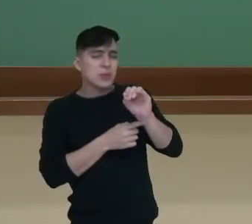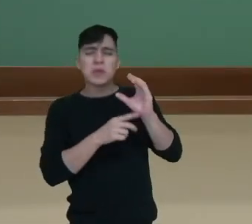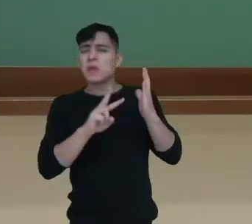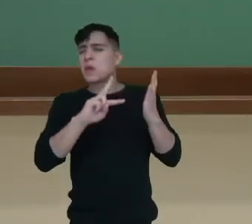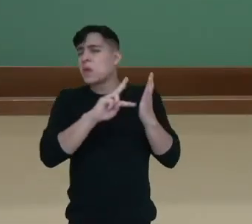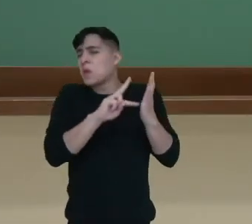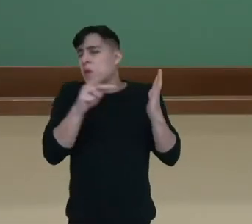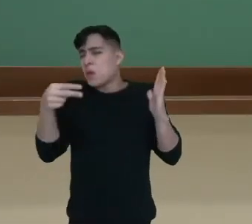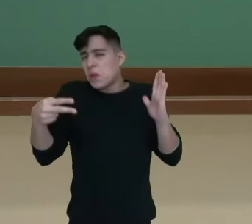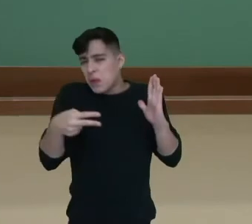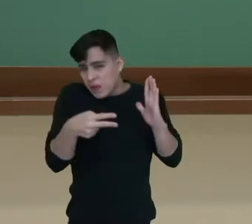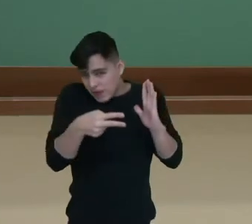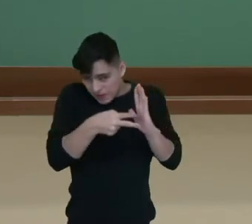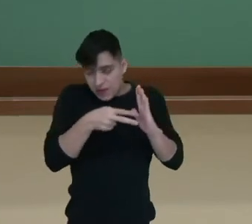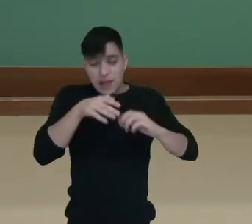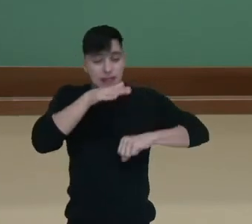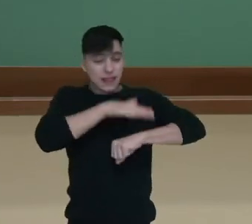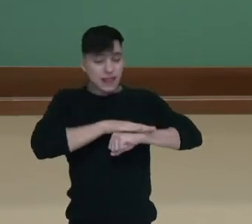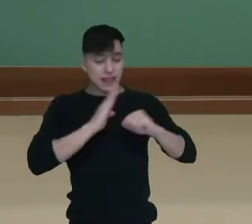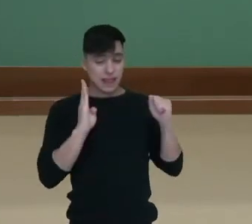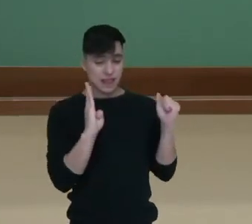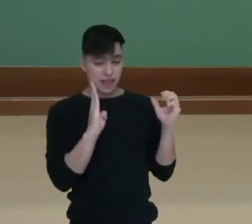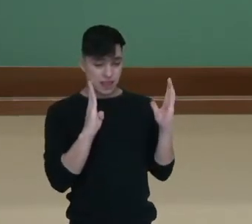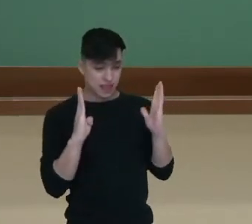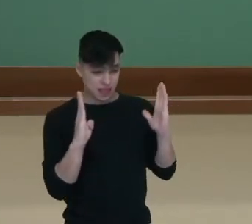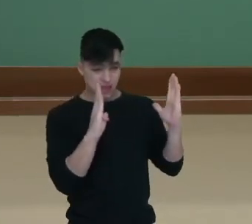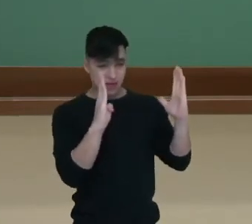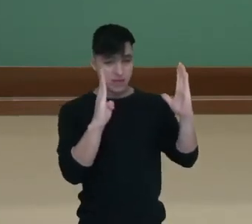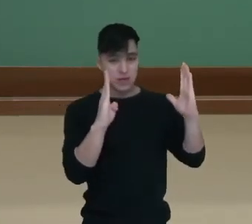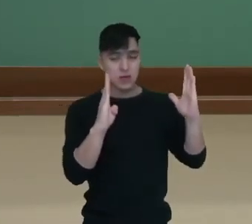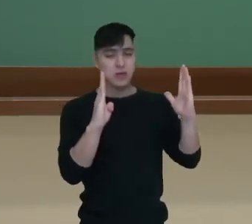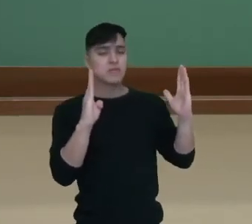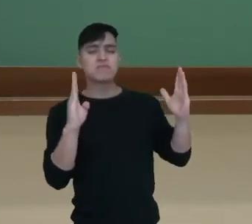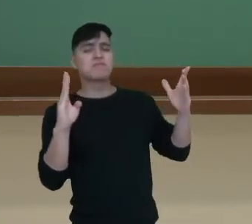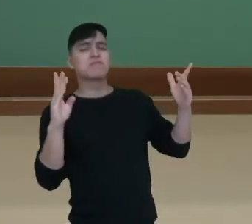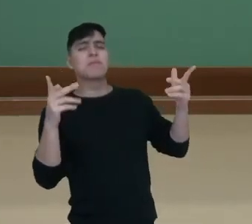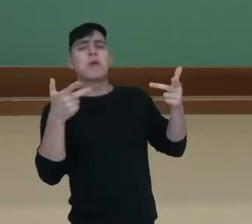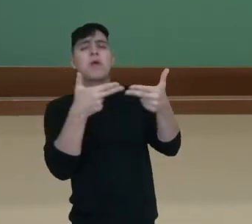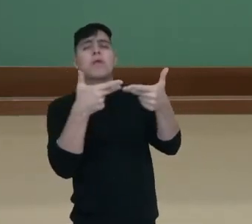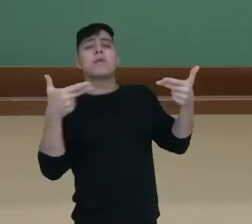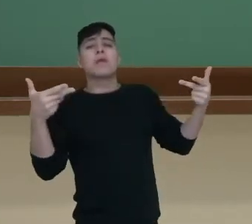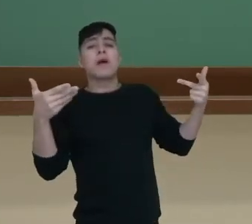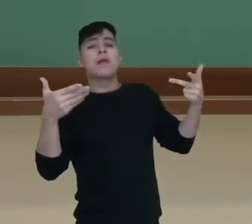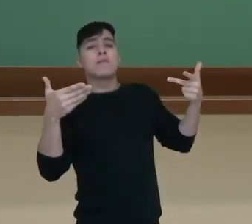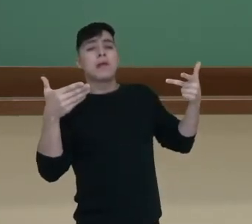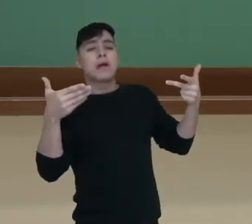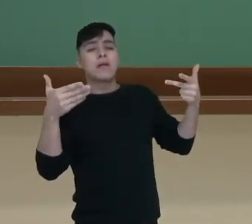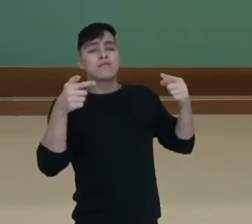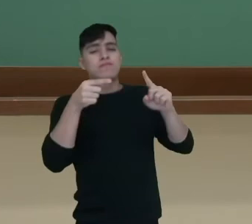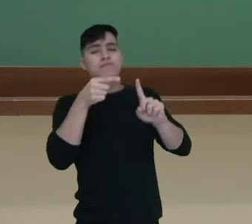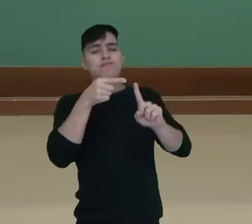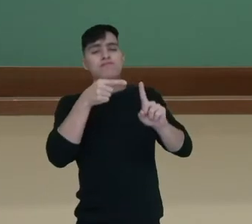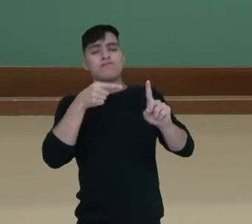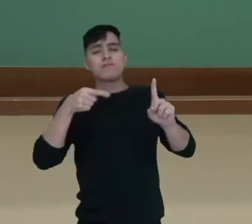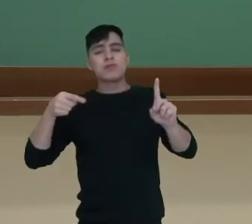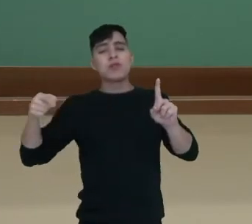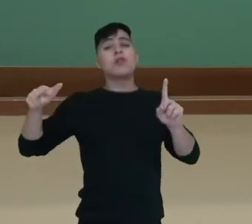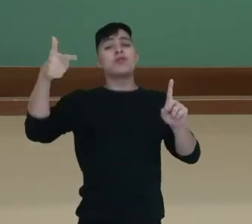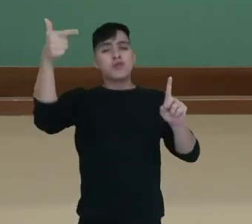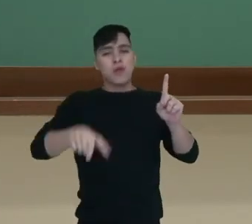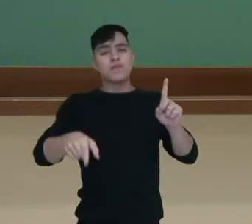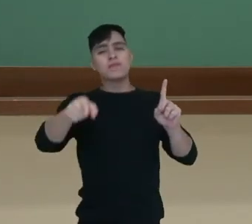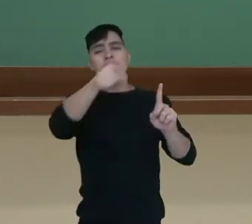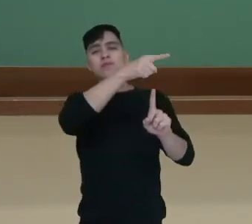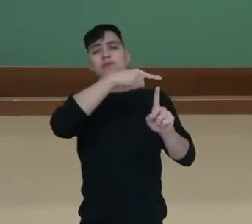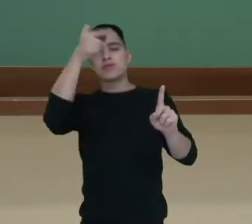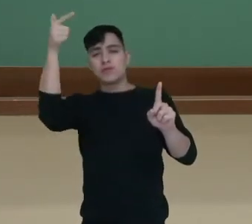Período é o tempo que algum fenômeno demora para começar a repetir, né? Então, você tem lá, qual é o período